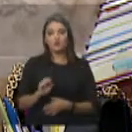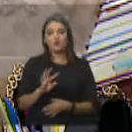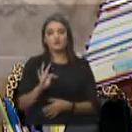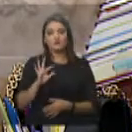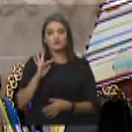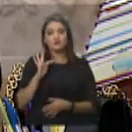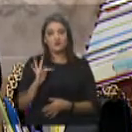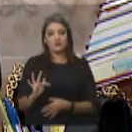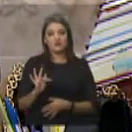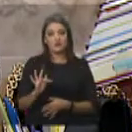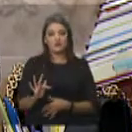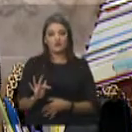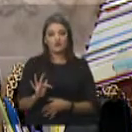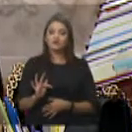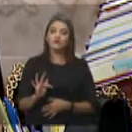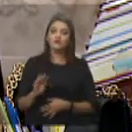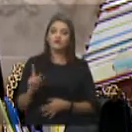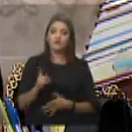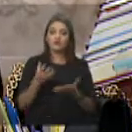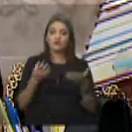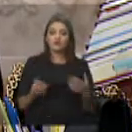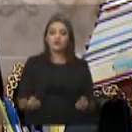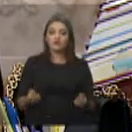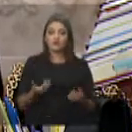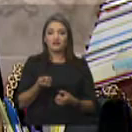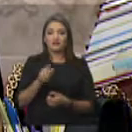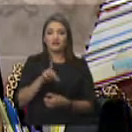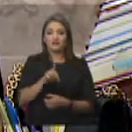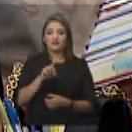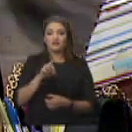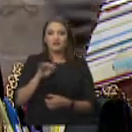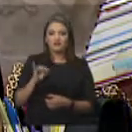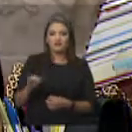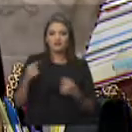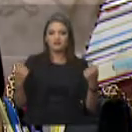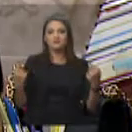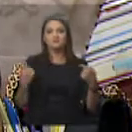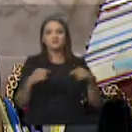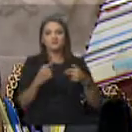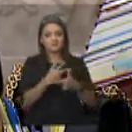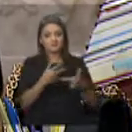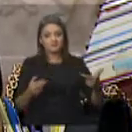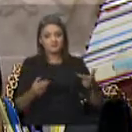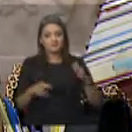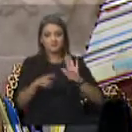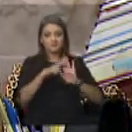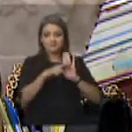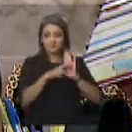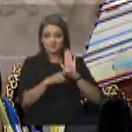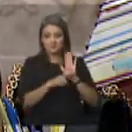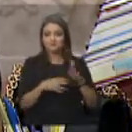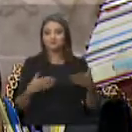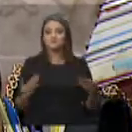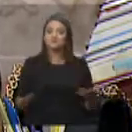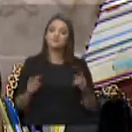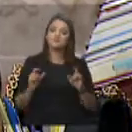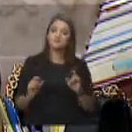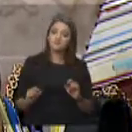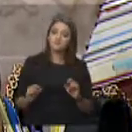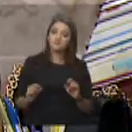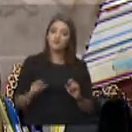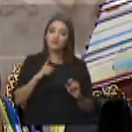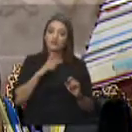admite ação de inconstitucionalidade contra ato de natureza regulamentar. Entende-se que o ato